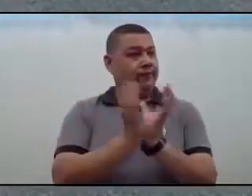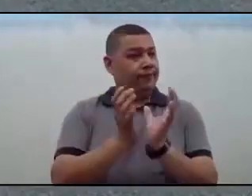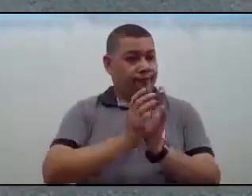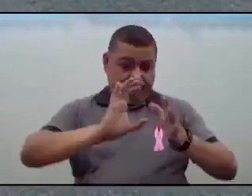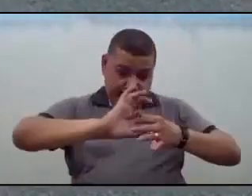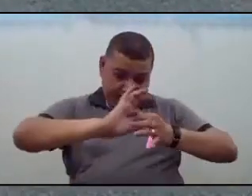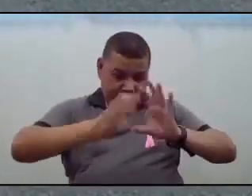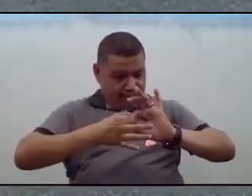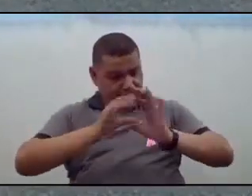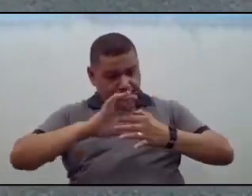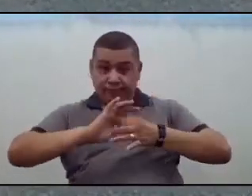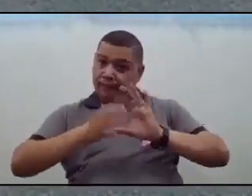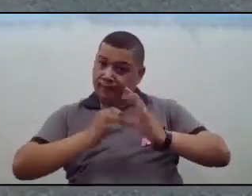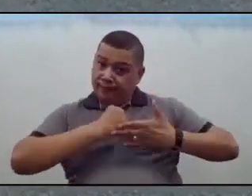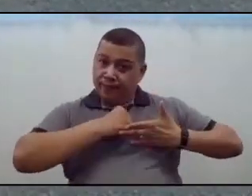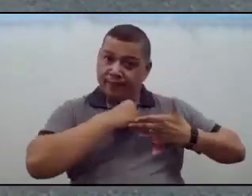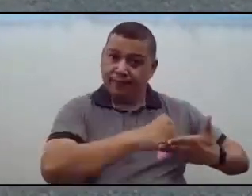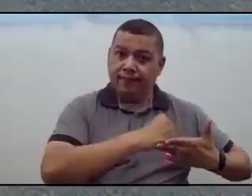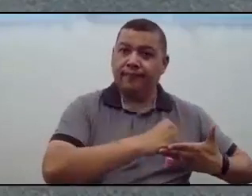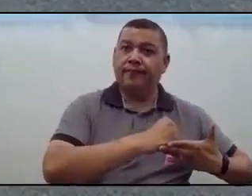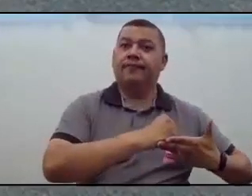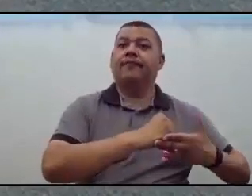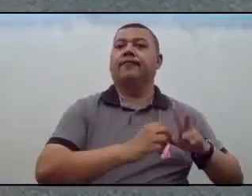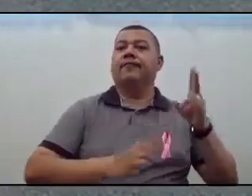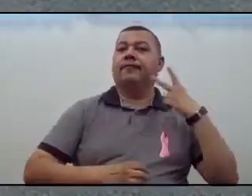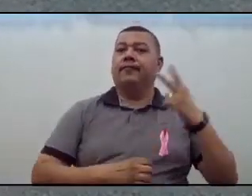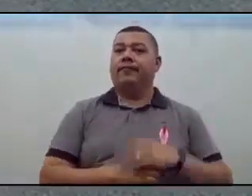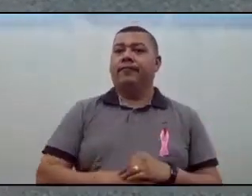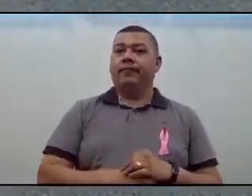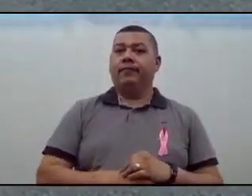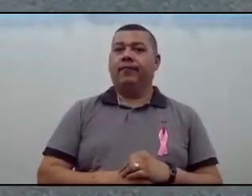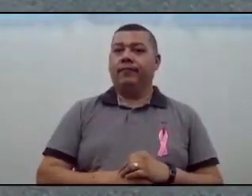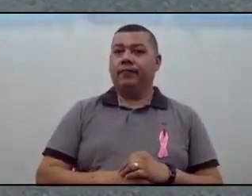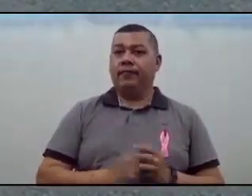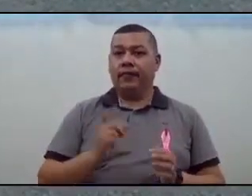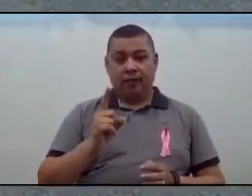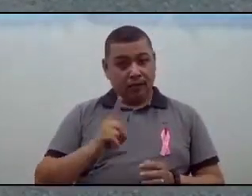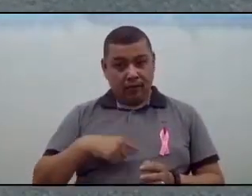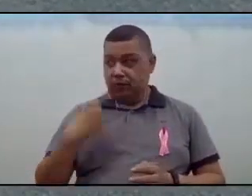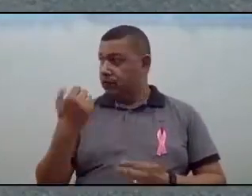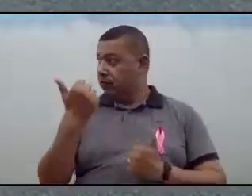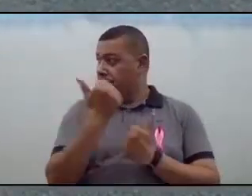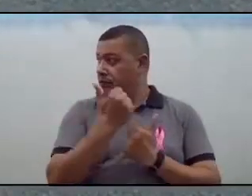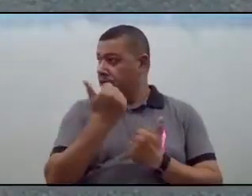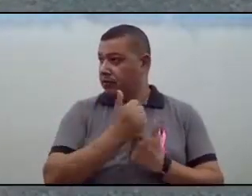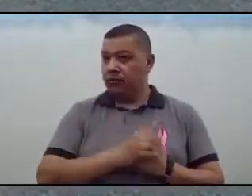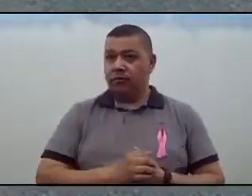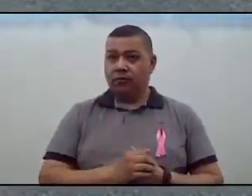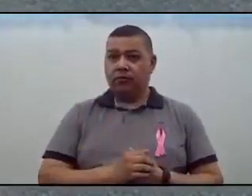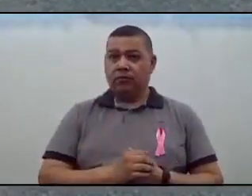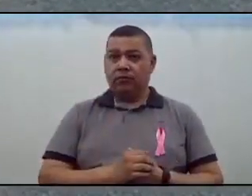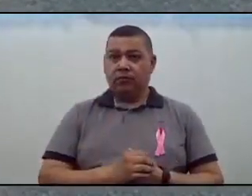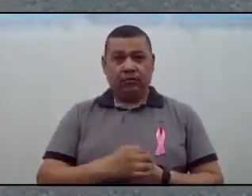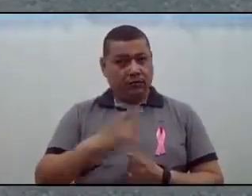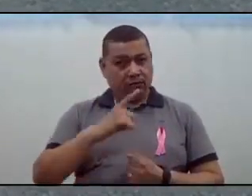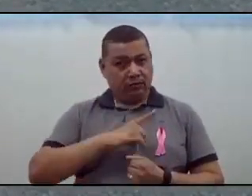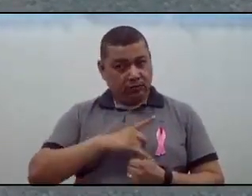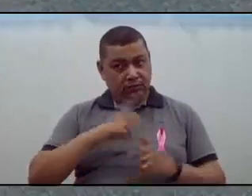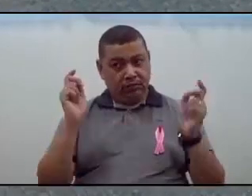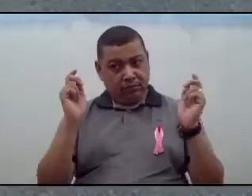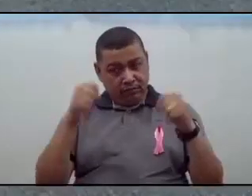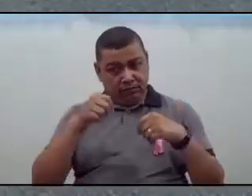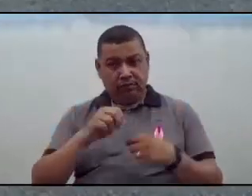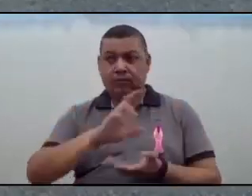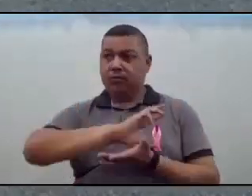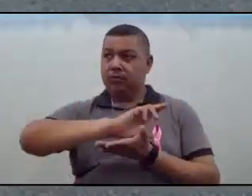servindo a nossa cidade. E os nossos assistentes, nossos assessores, que viabilizam muitas